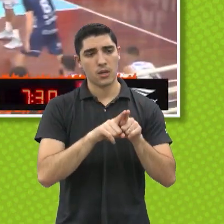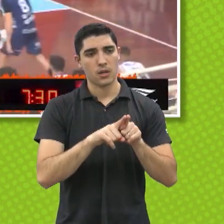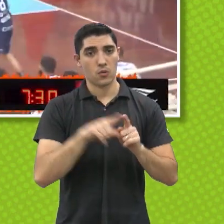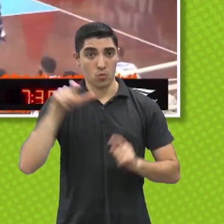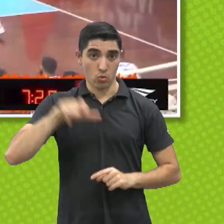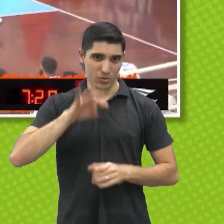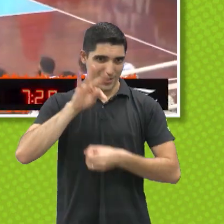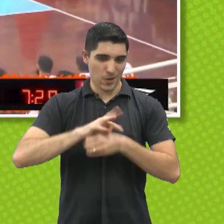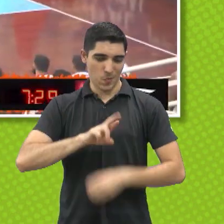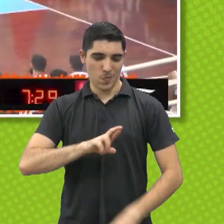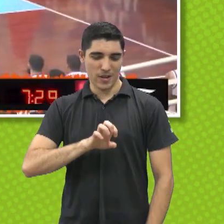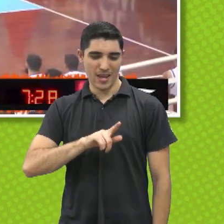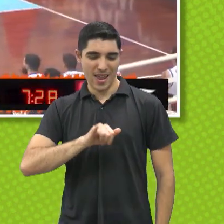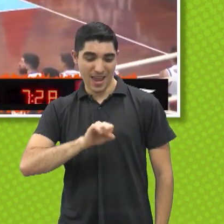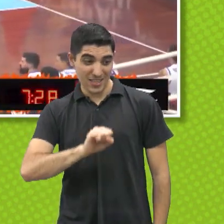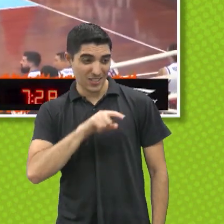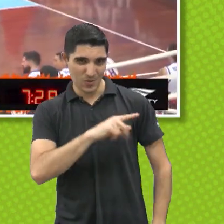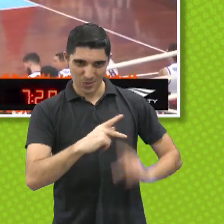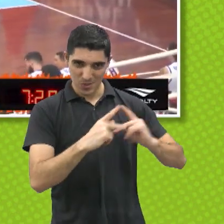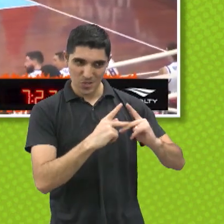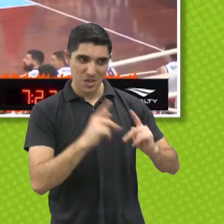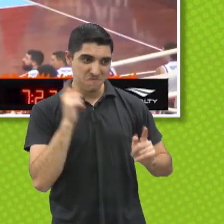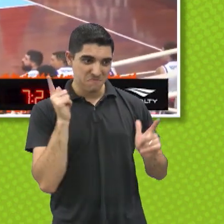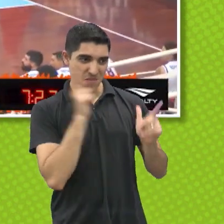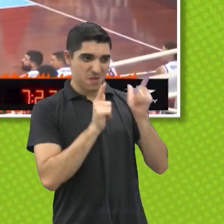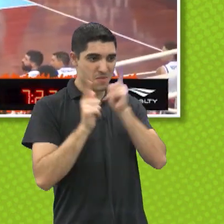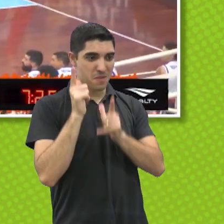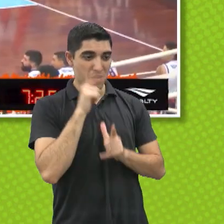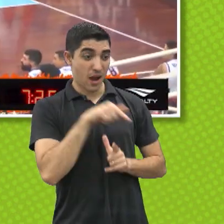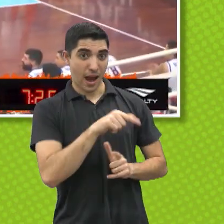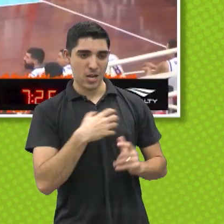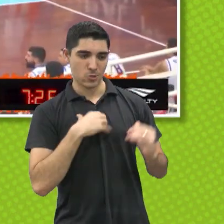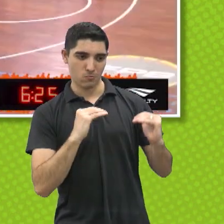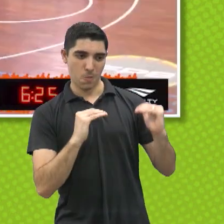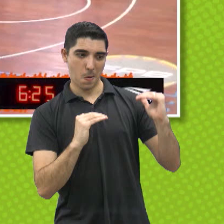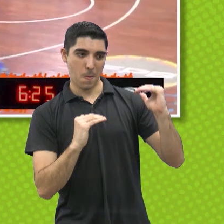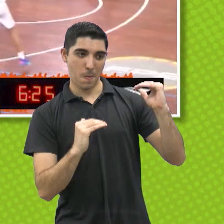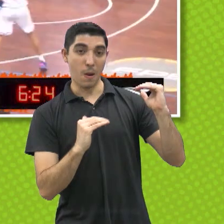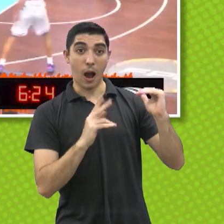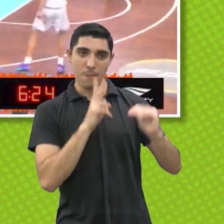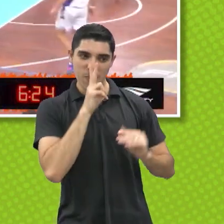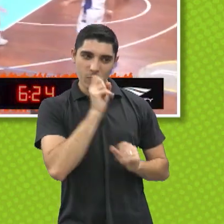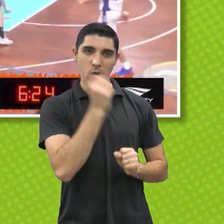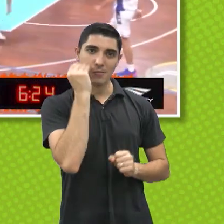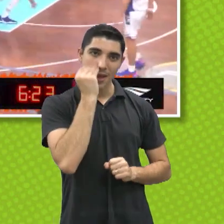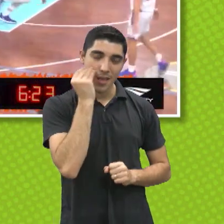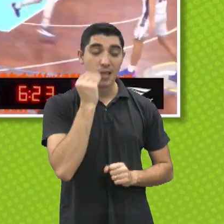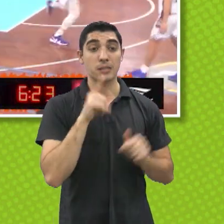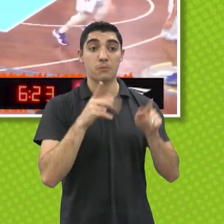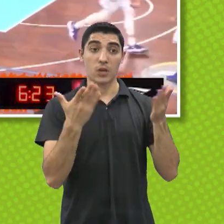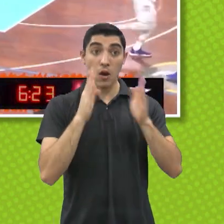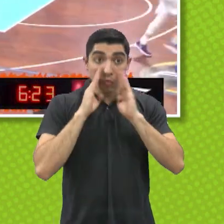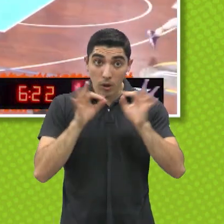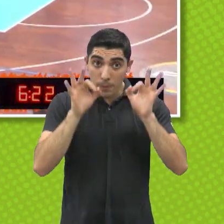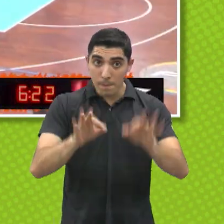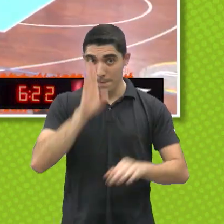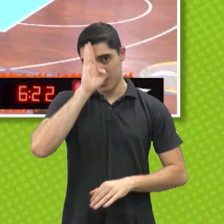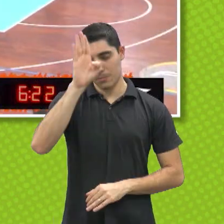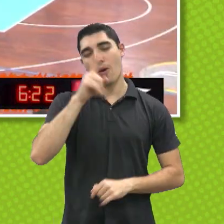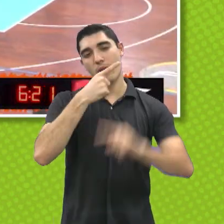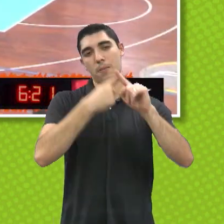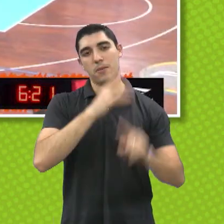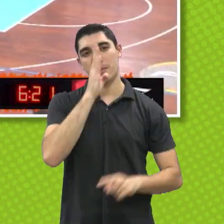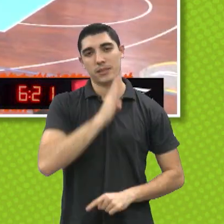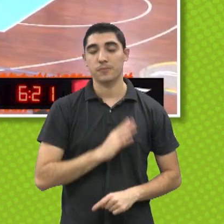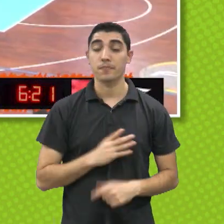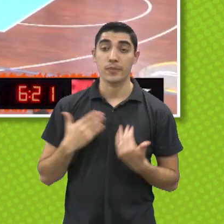cada vez mais moral dentro da competição, já mirando o NBB. Pois é, a gente está vendo ali, ó, alguns lances, né, do jogo separados pelo